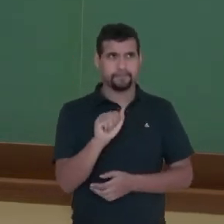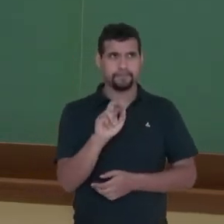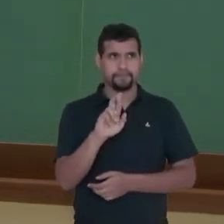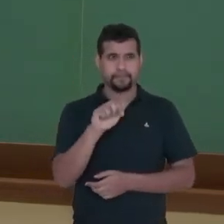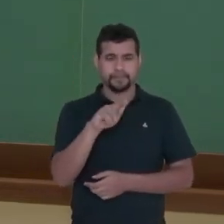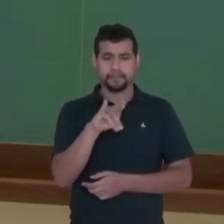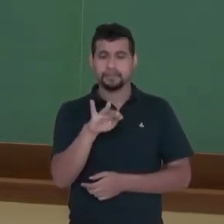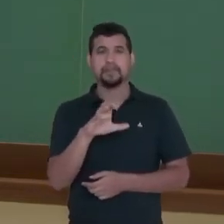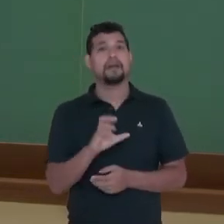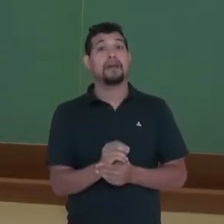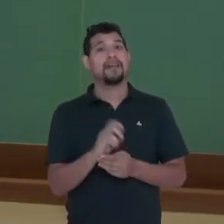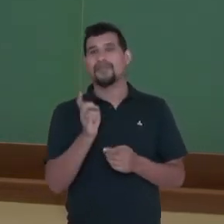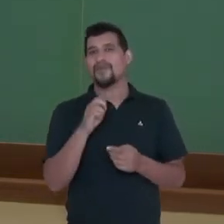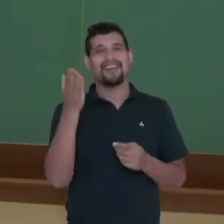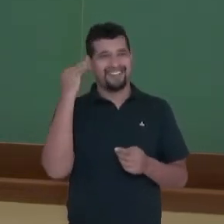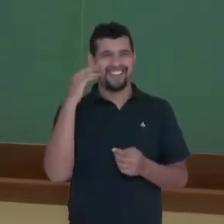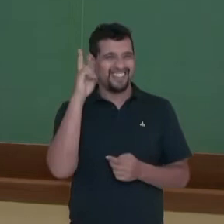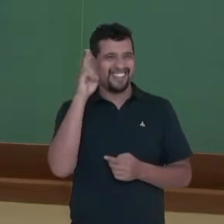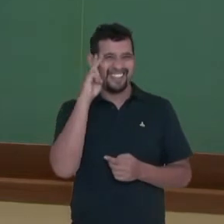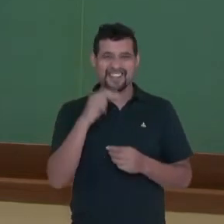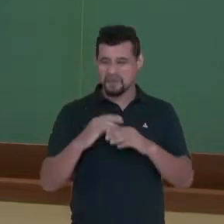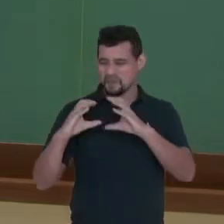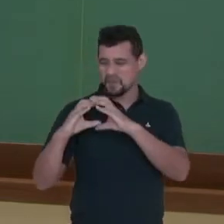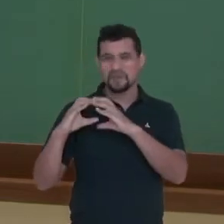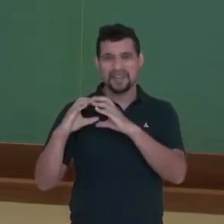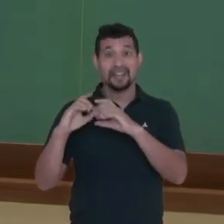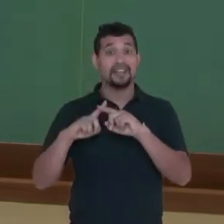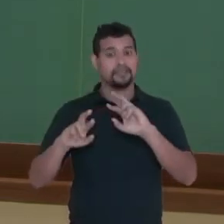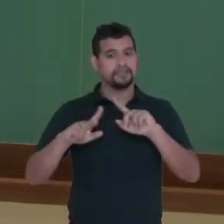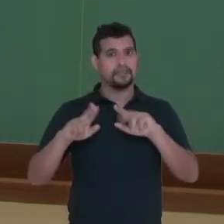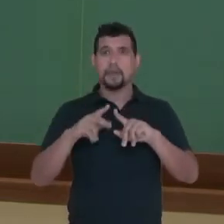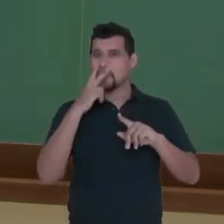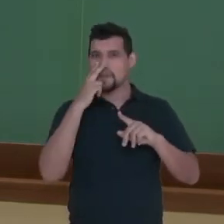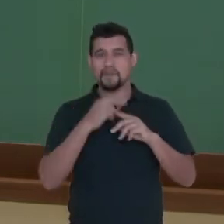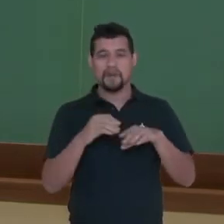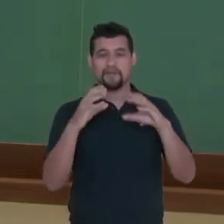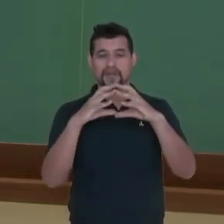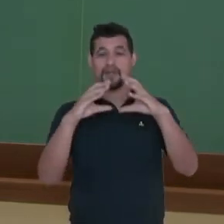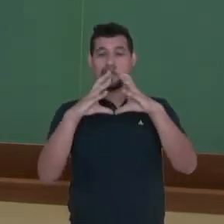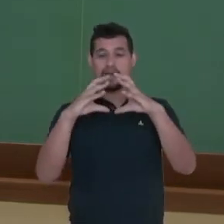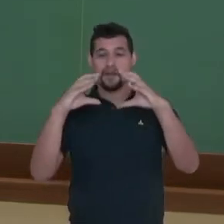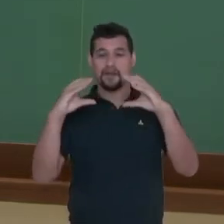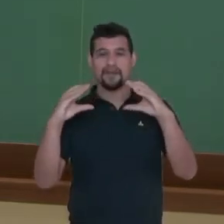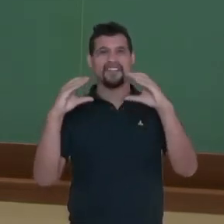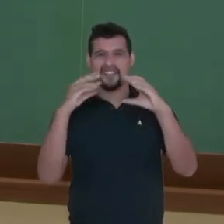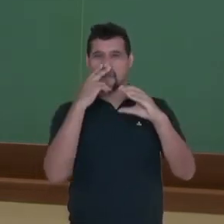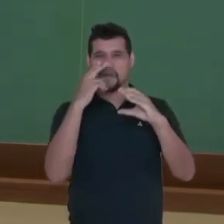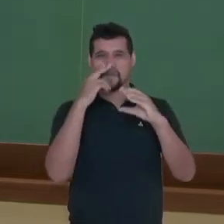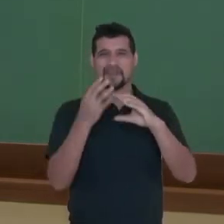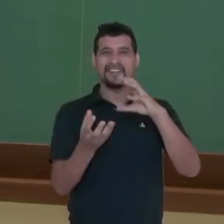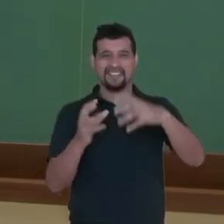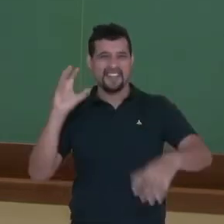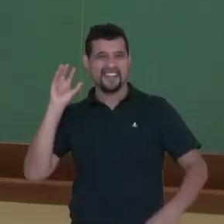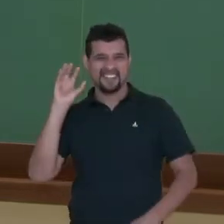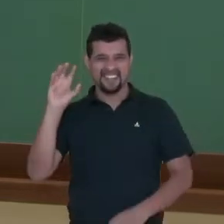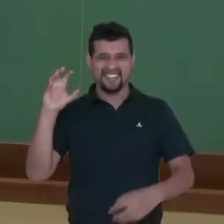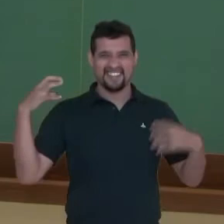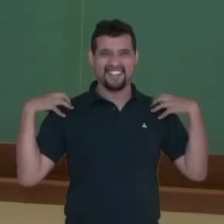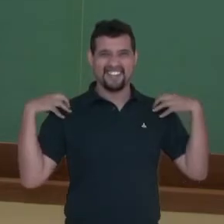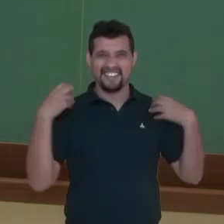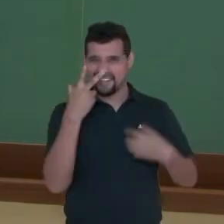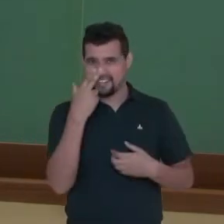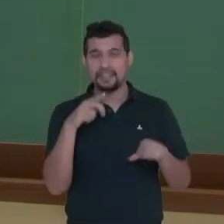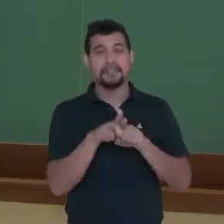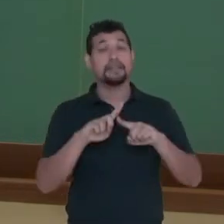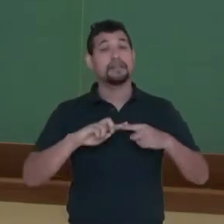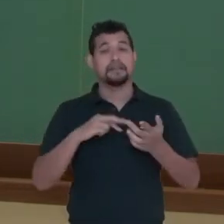estrutura não é mais uma bolinha. Ele já parece com uma bola de futebol americano, ele já é alongado. O que acontece? Nessa segunda imagem é como